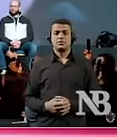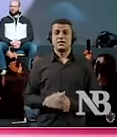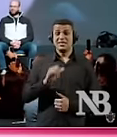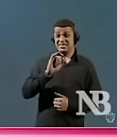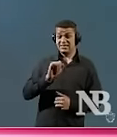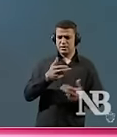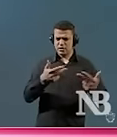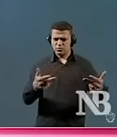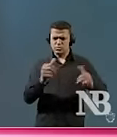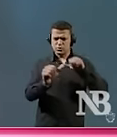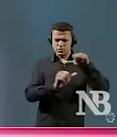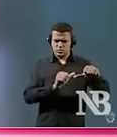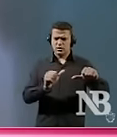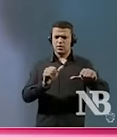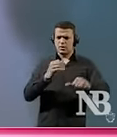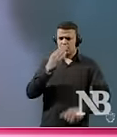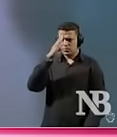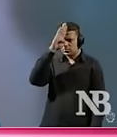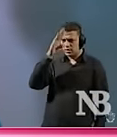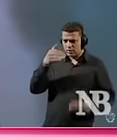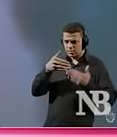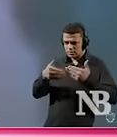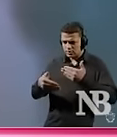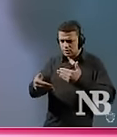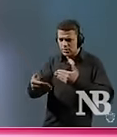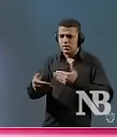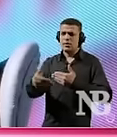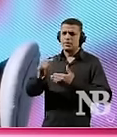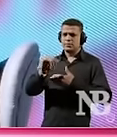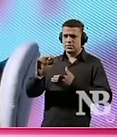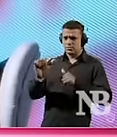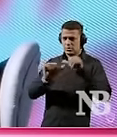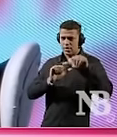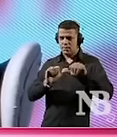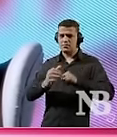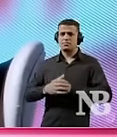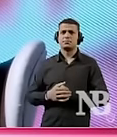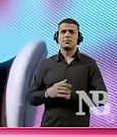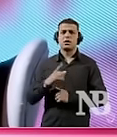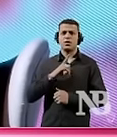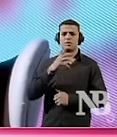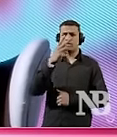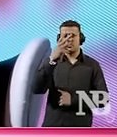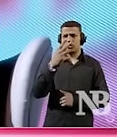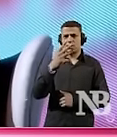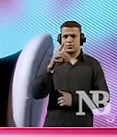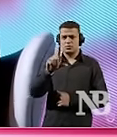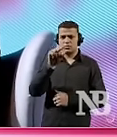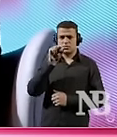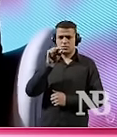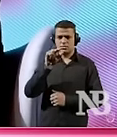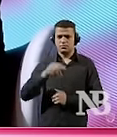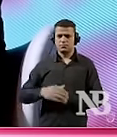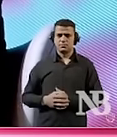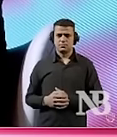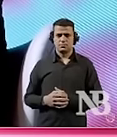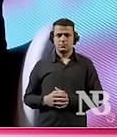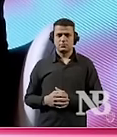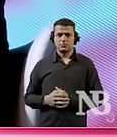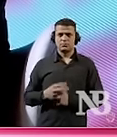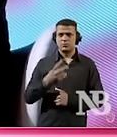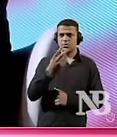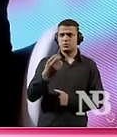se as coisas alterarem, Bolsonaro, daqui para frente, né, se as coisas mudarem, eu tenho 3 opções para